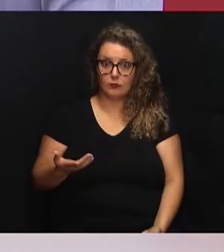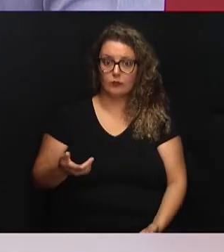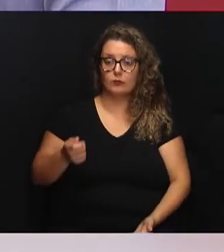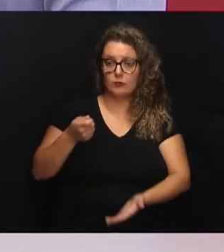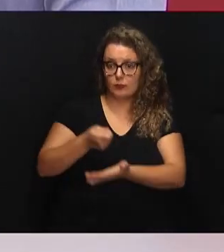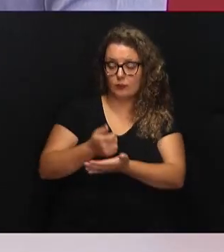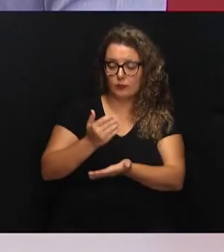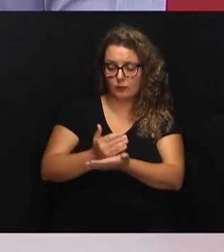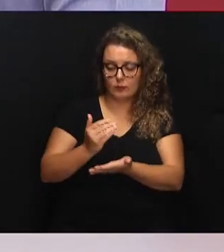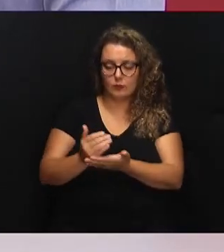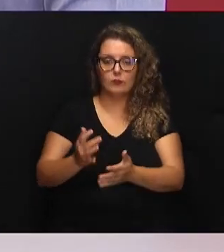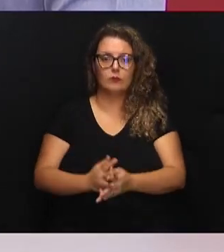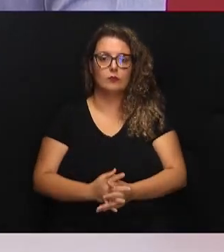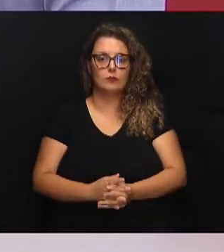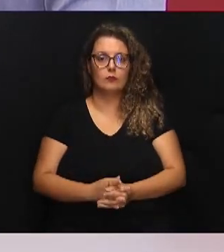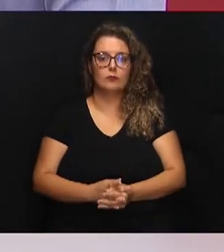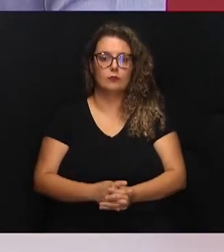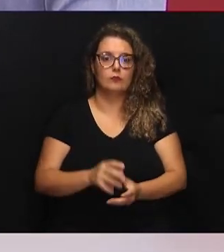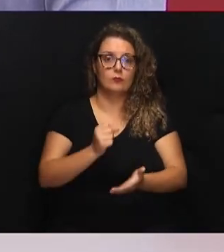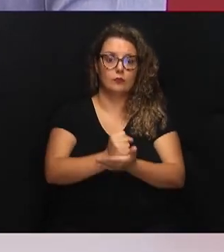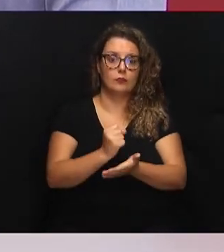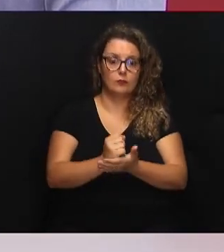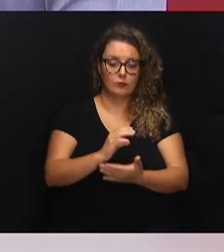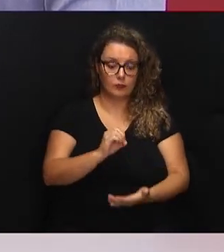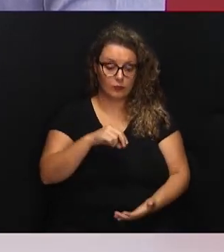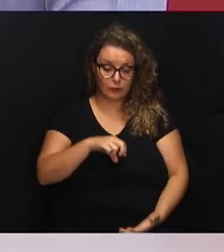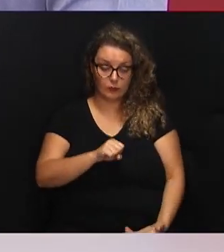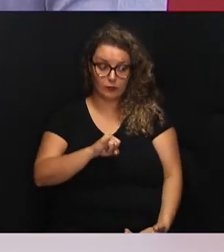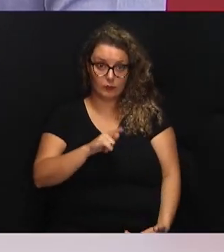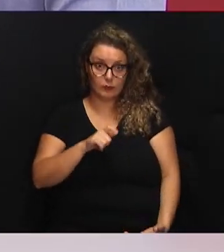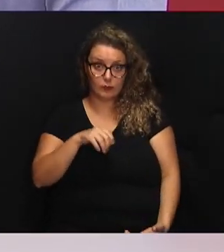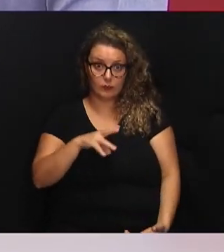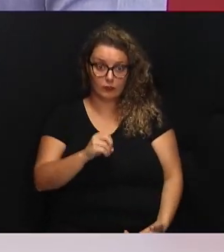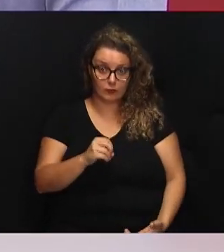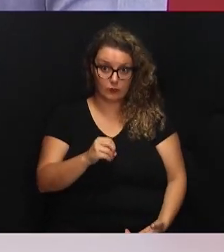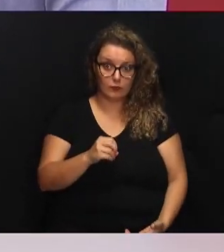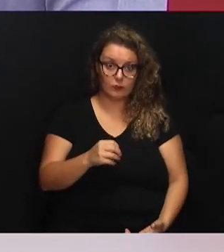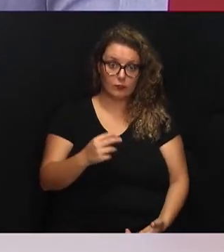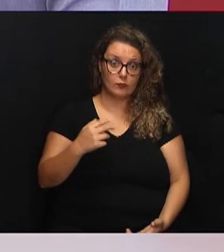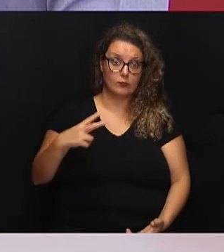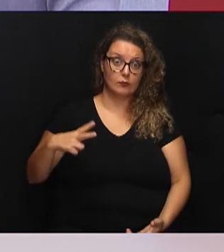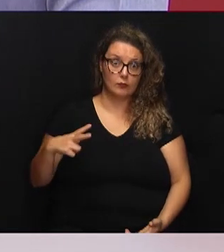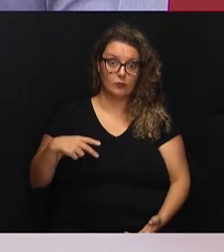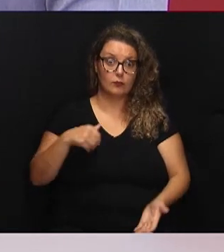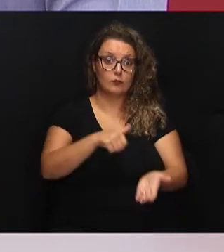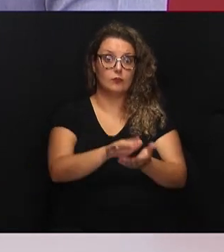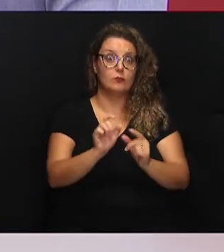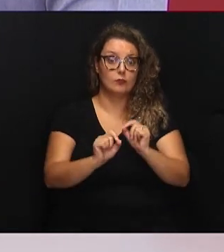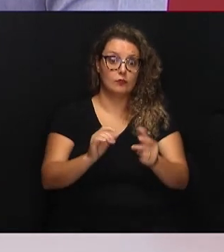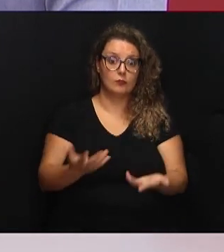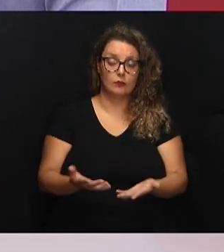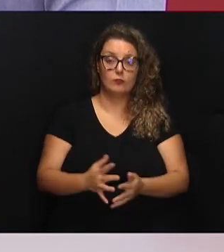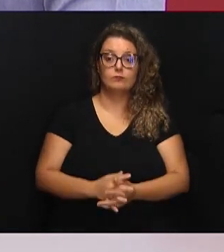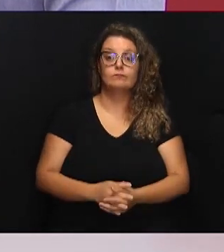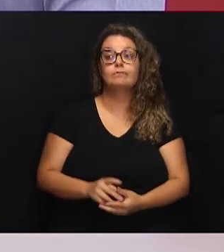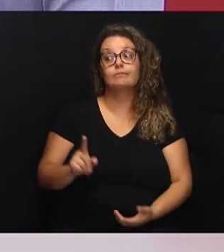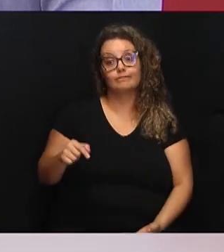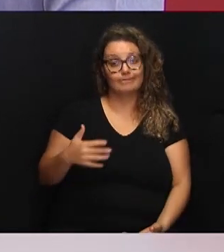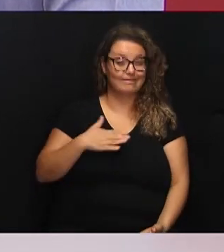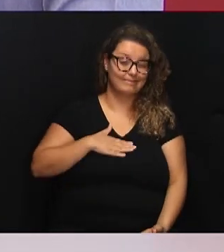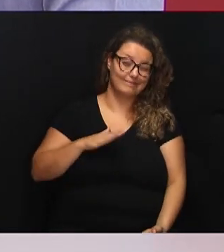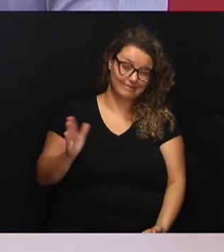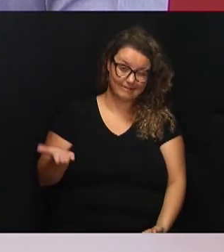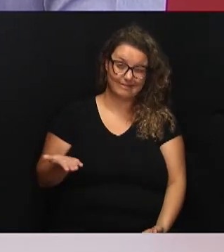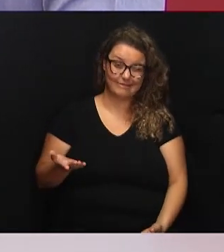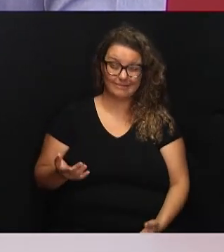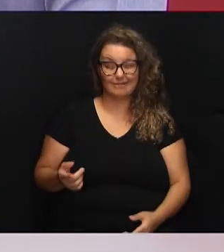parcelas. Contratei o consignado privado e eu fui demitido. E agora, professor? Essa é uma situação que a gente não gosta de